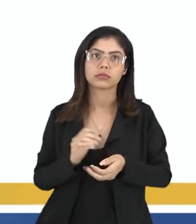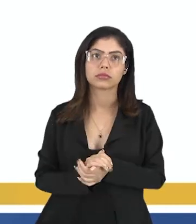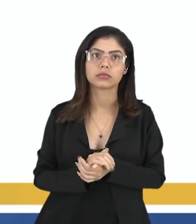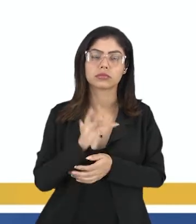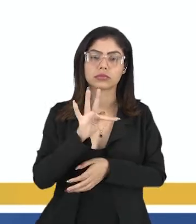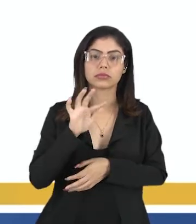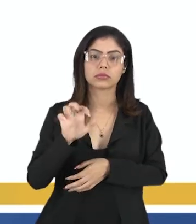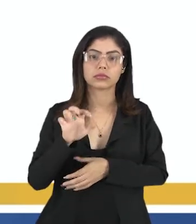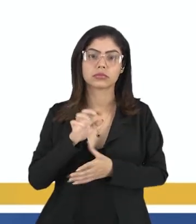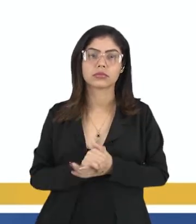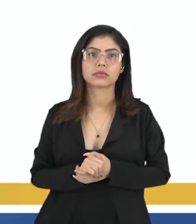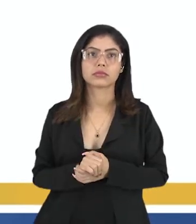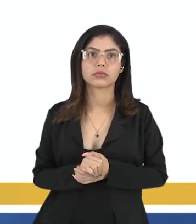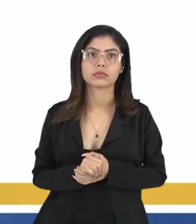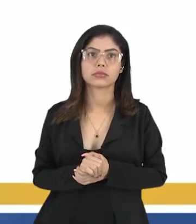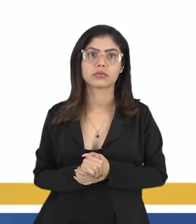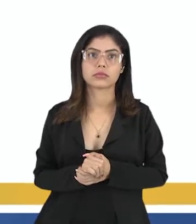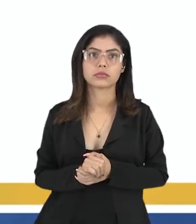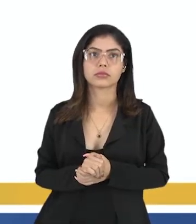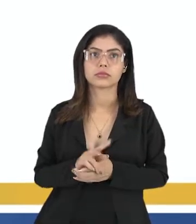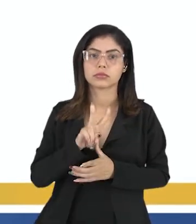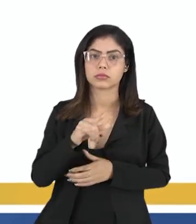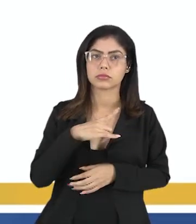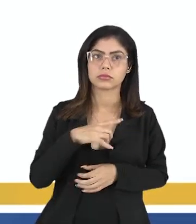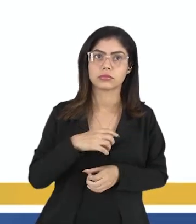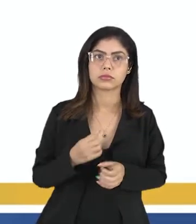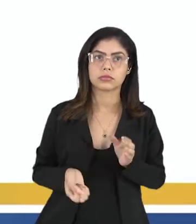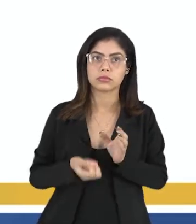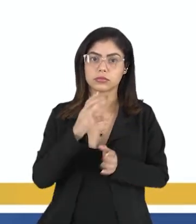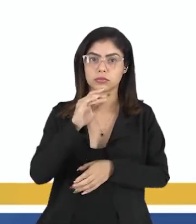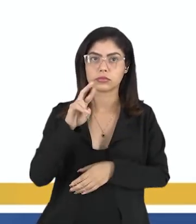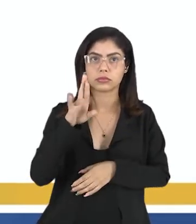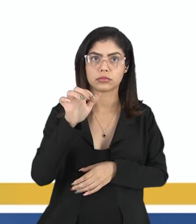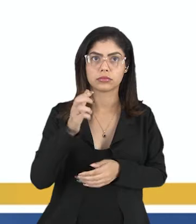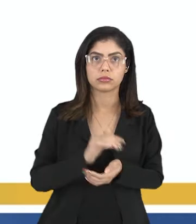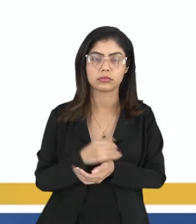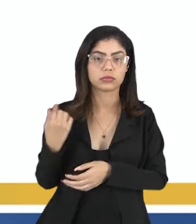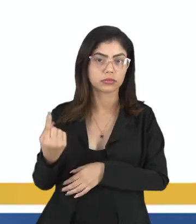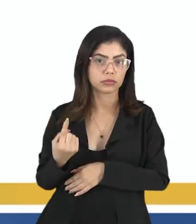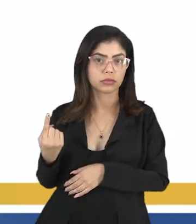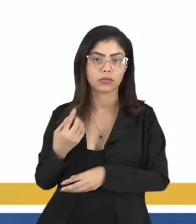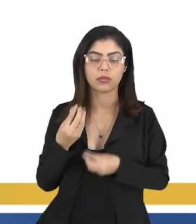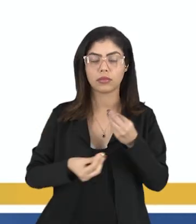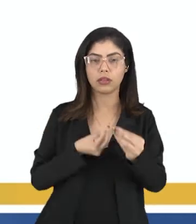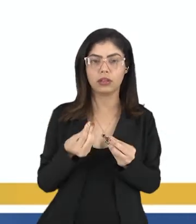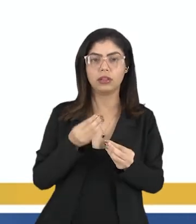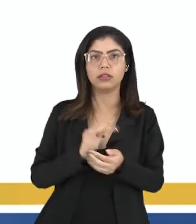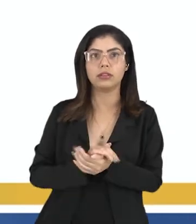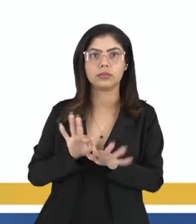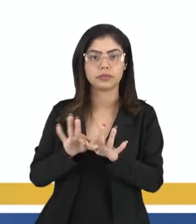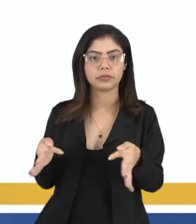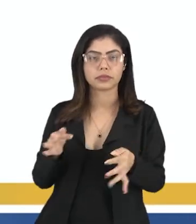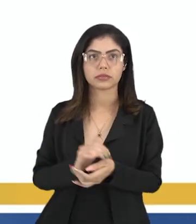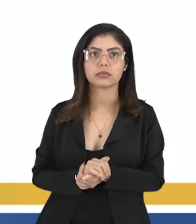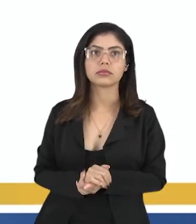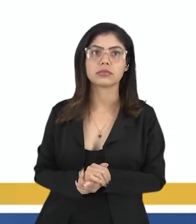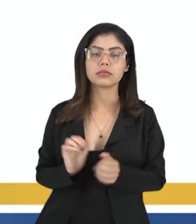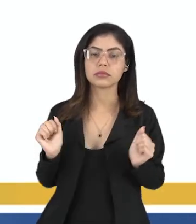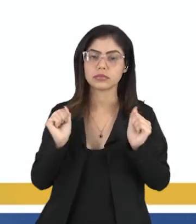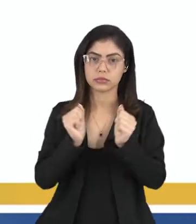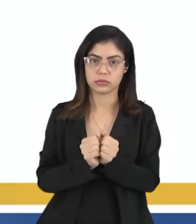o ferro, né, deslocou aqui o cobre, por isso que ele está aqui sozinho, ó, como substância simples, e